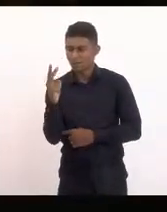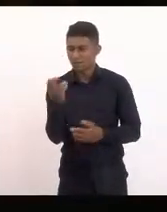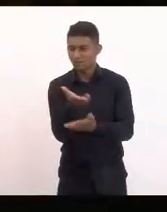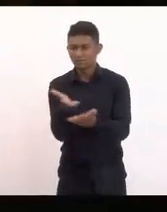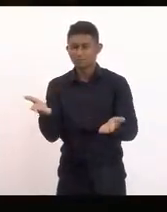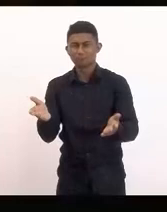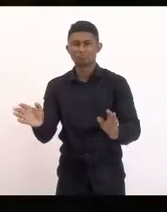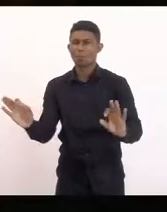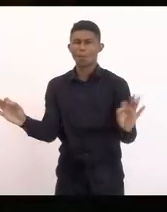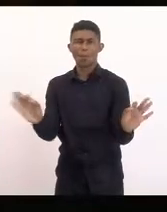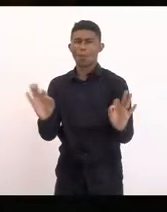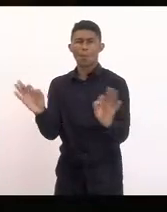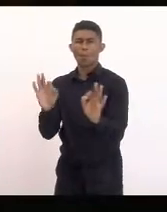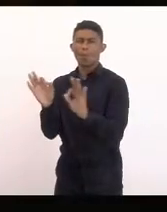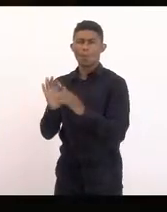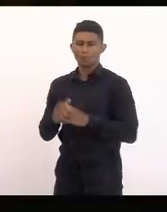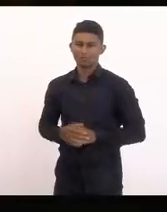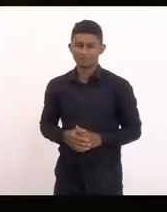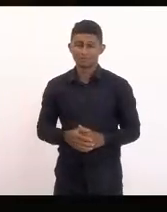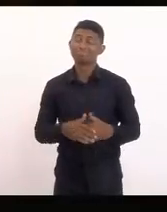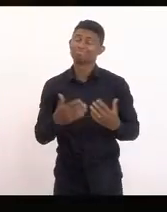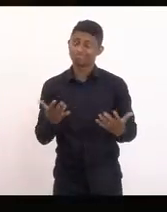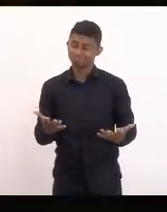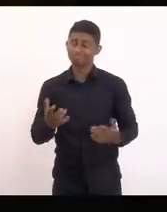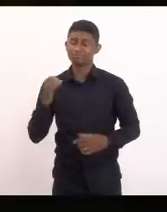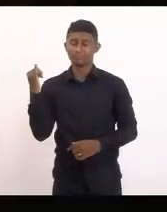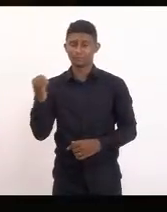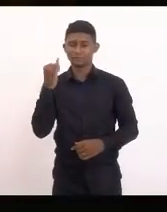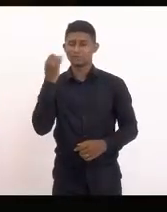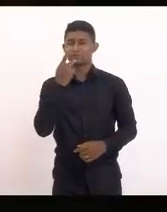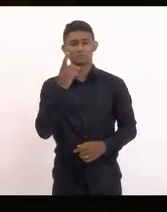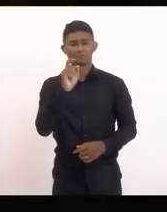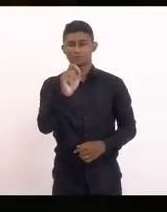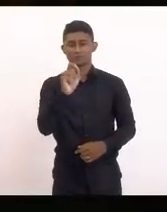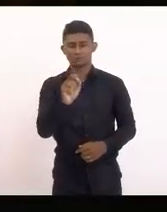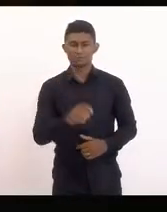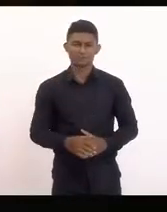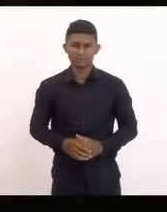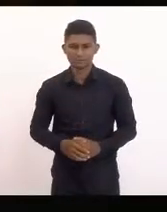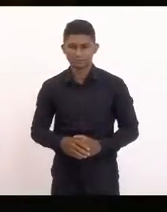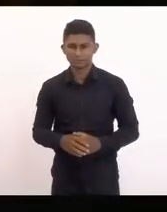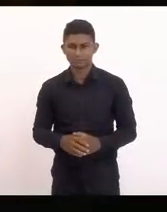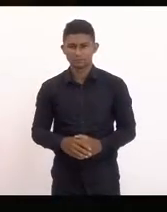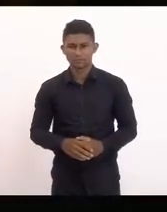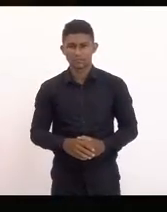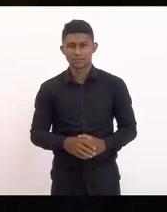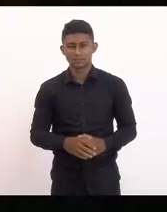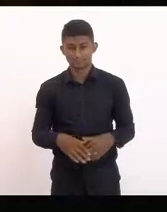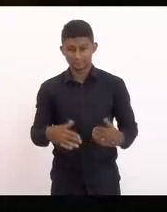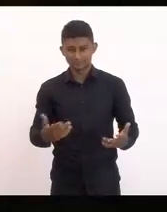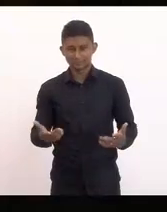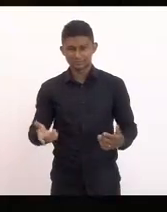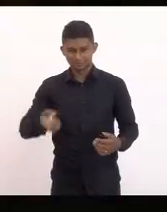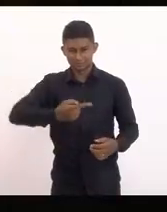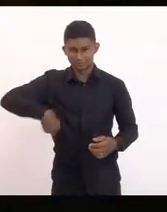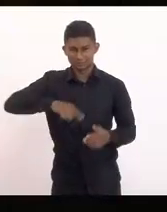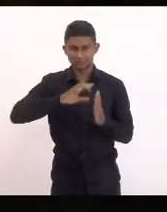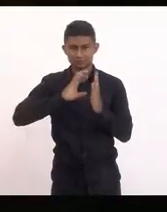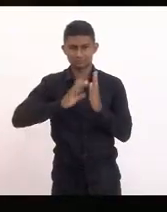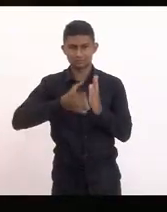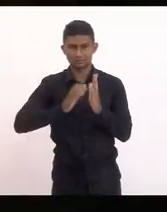ponta. E aí, senhor presidente, muito importante dizer também e ressaltar aqui que a nossa bancada do